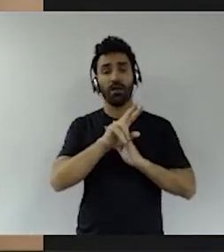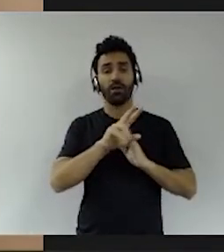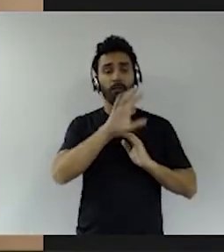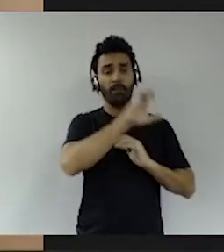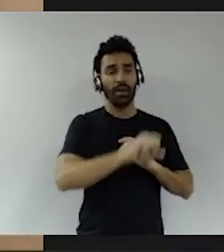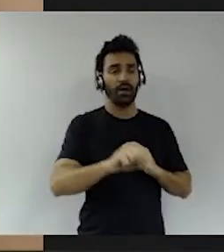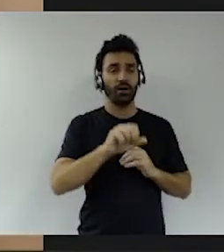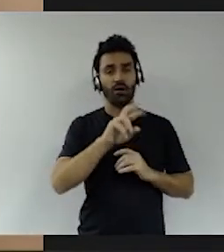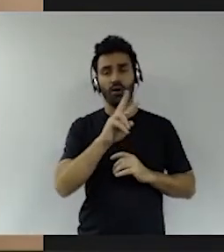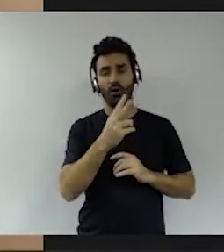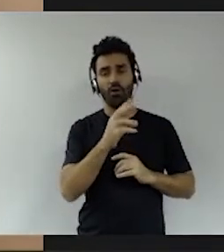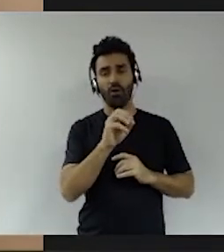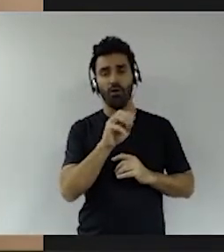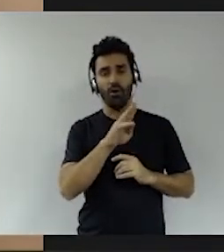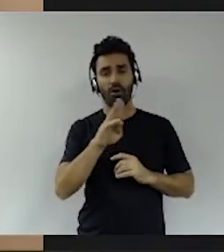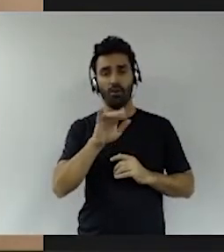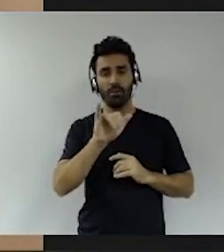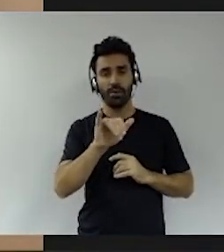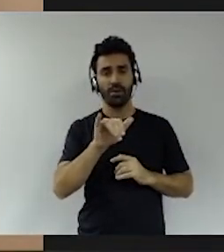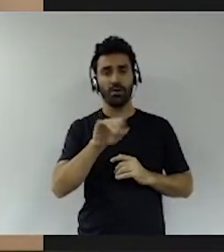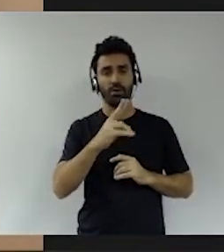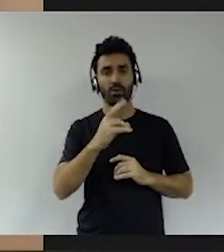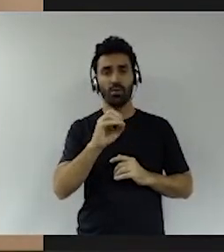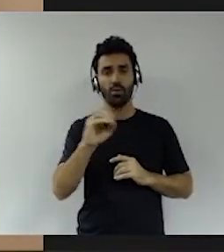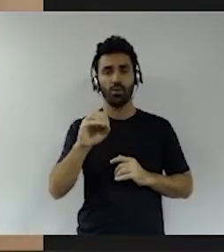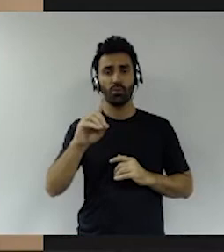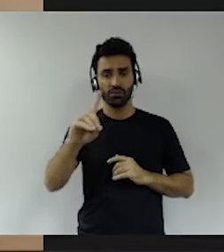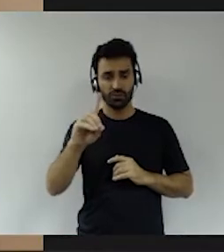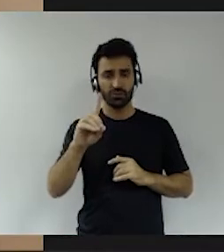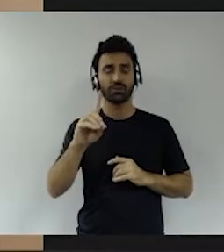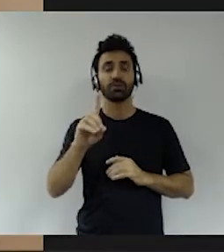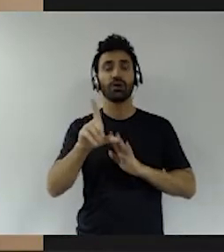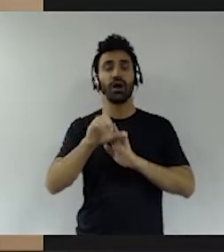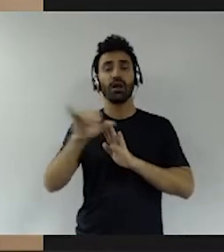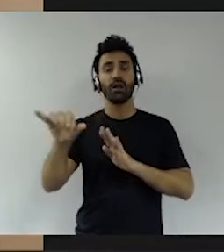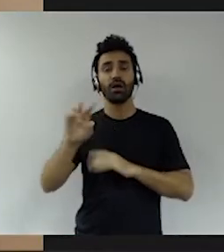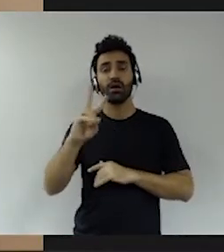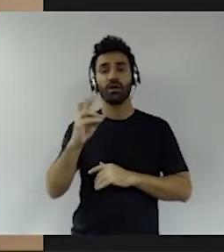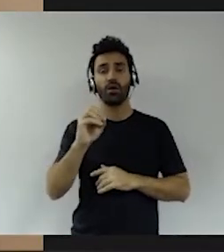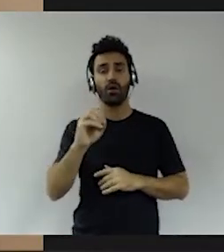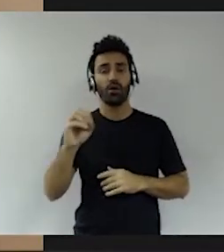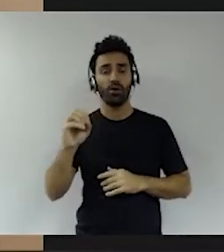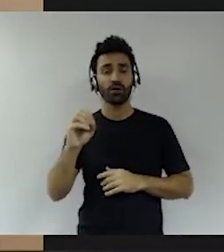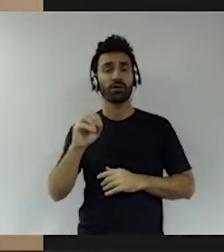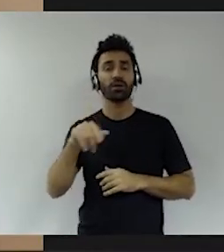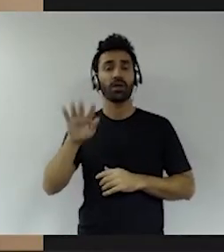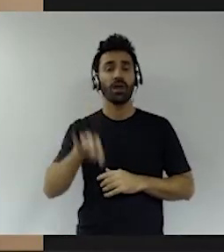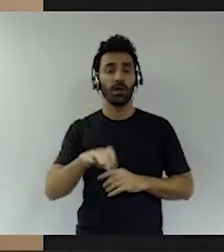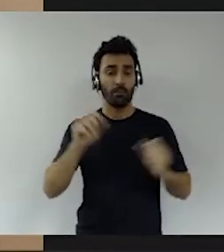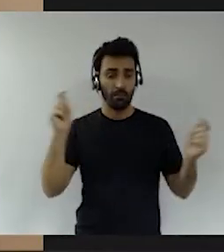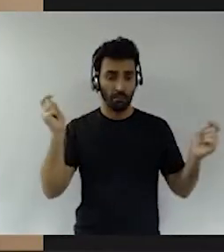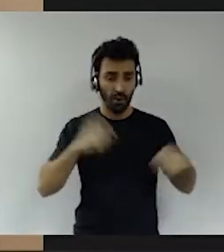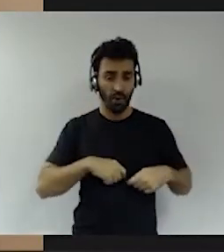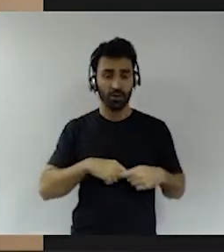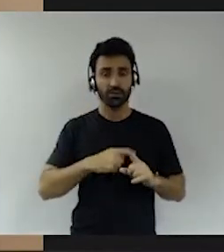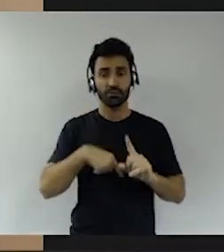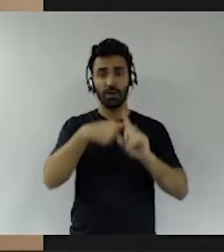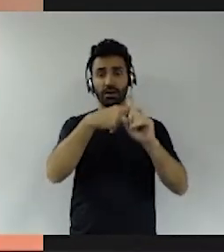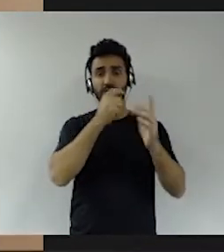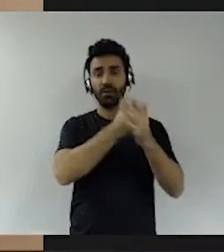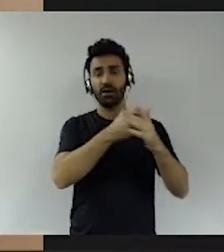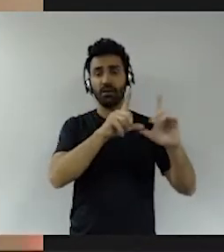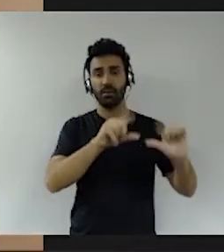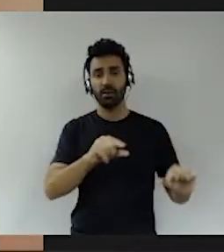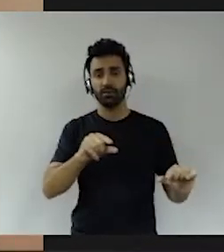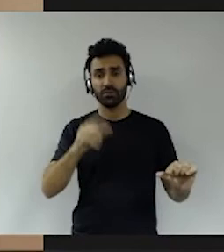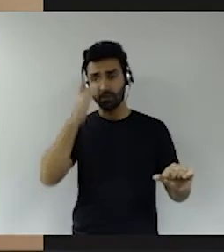foi a única frase que eu acho que eu peguei do Dr. Júlio César, na Lei Robin Hood, às avessas: quem pode mais paga menos e quem pode menos